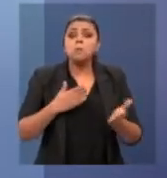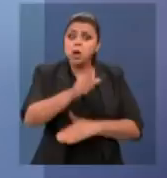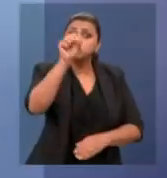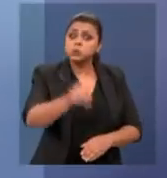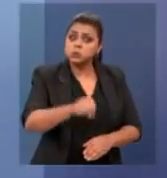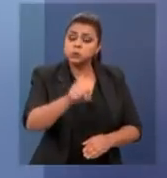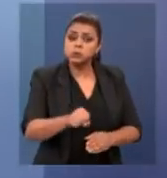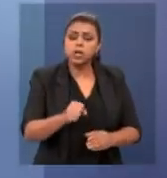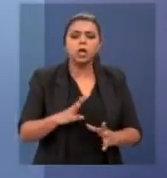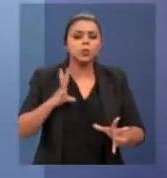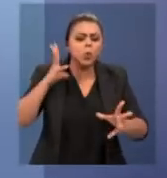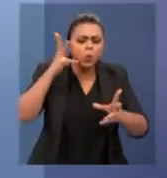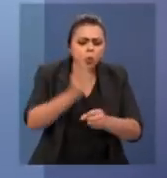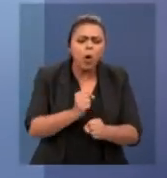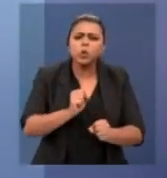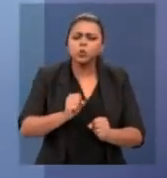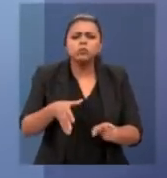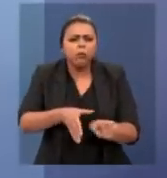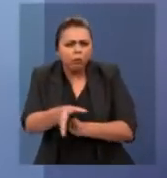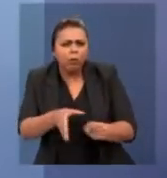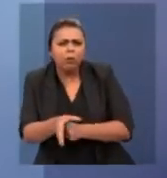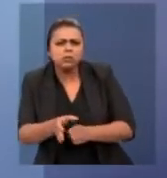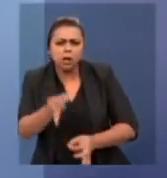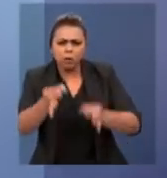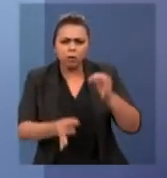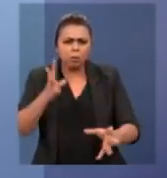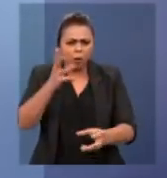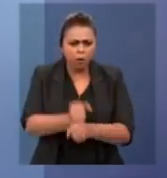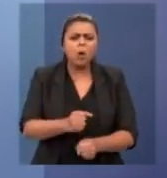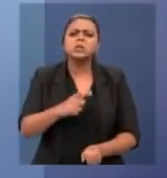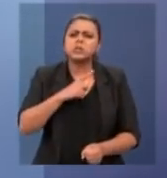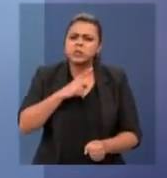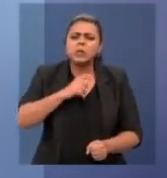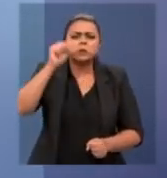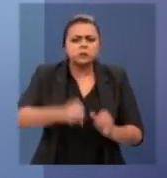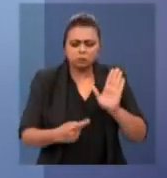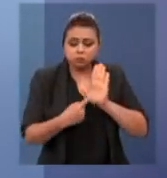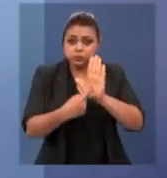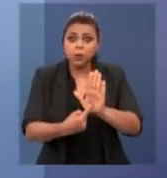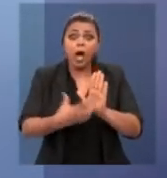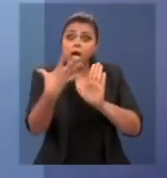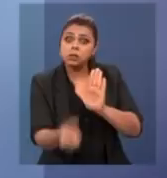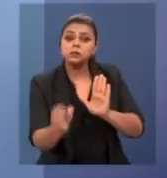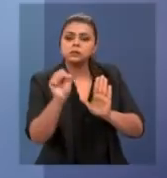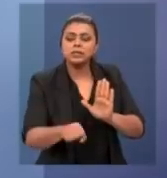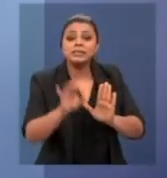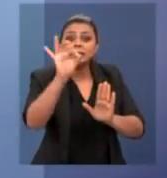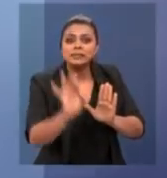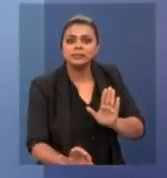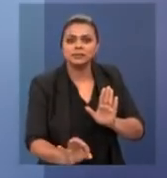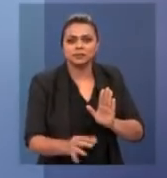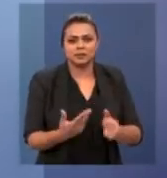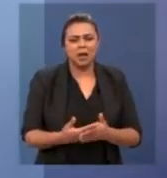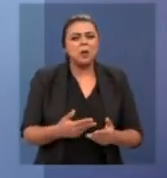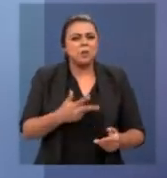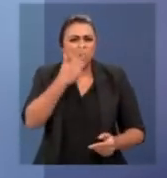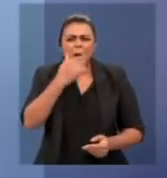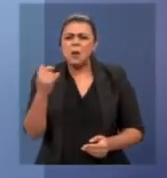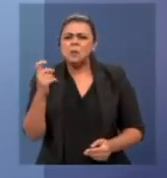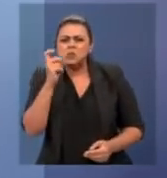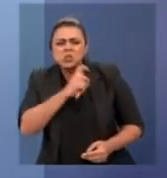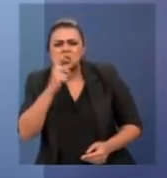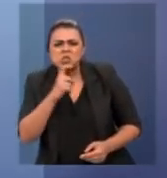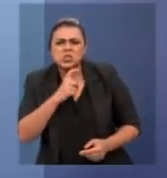de contas pelos conselheiros do tribunal de contas essa farsa já que ele foi montada é pela atual gestão